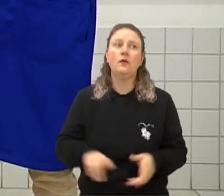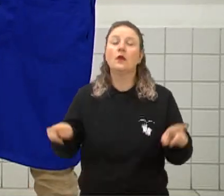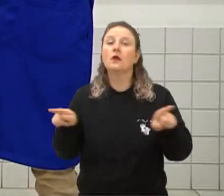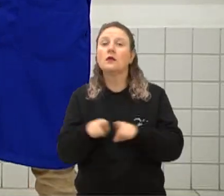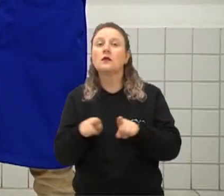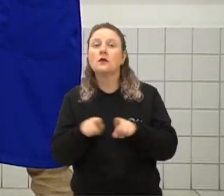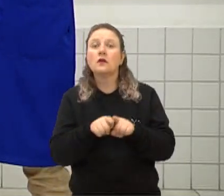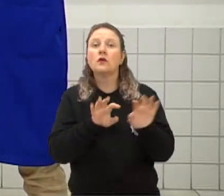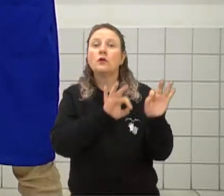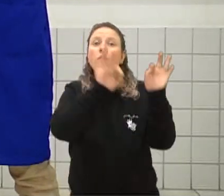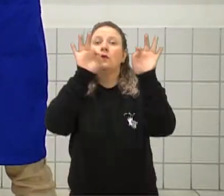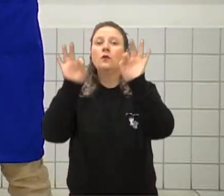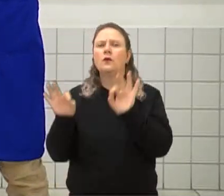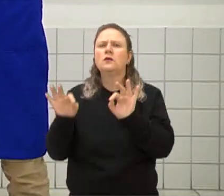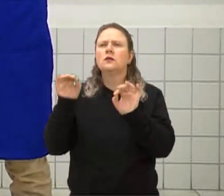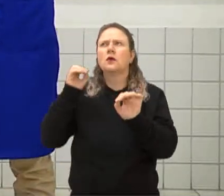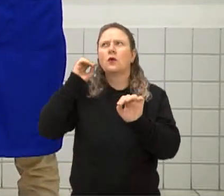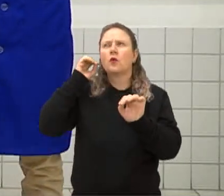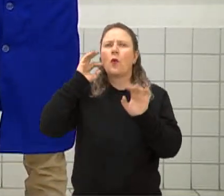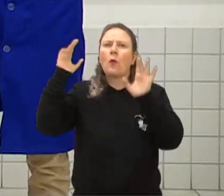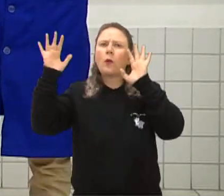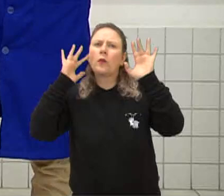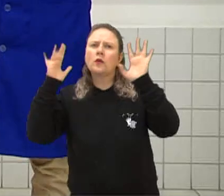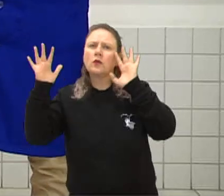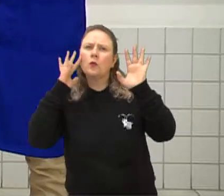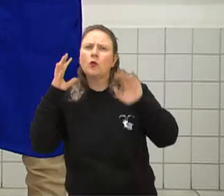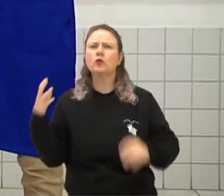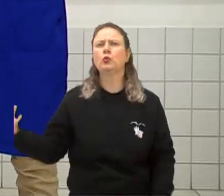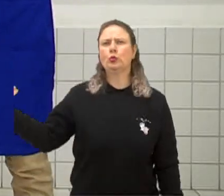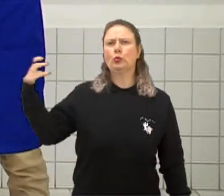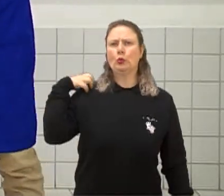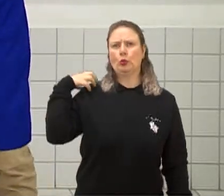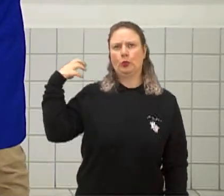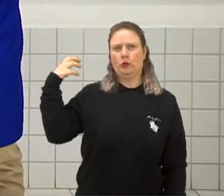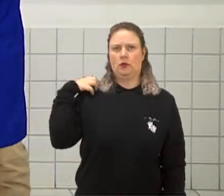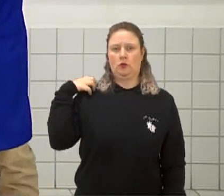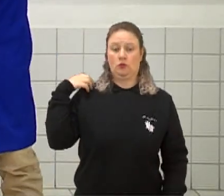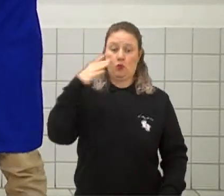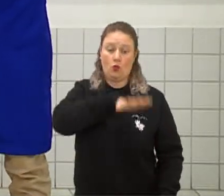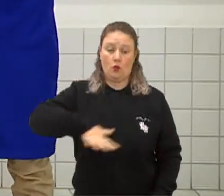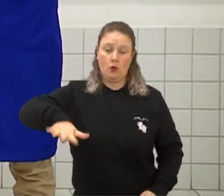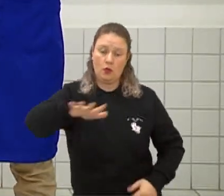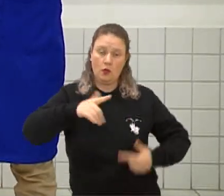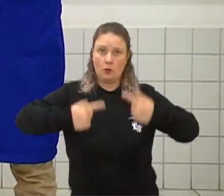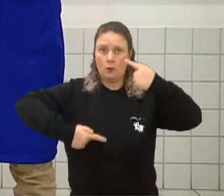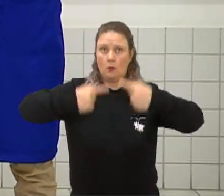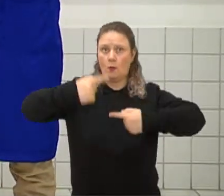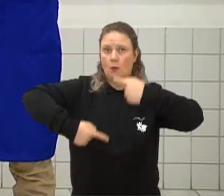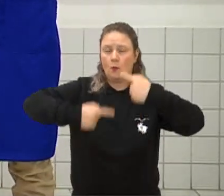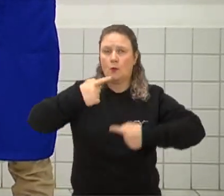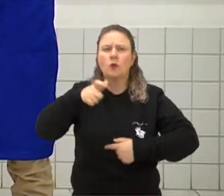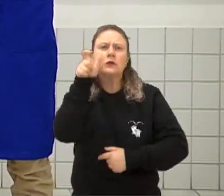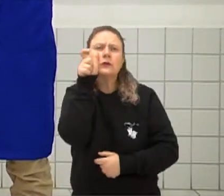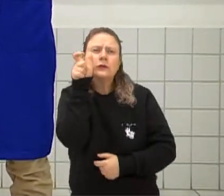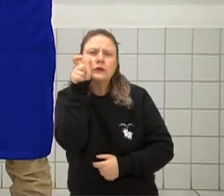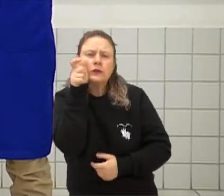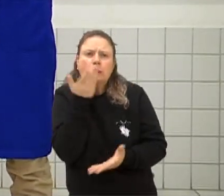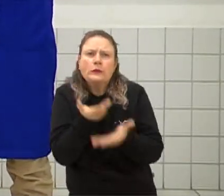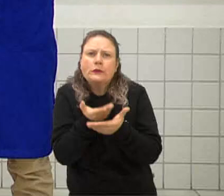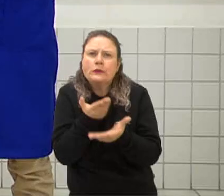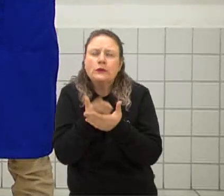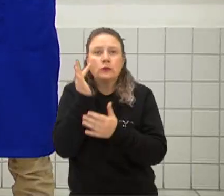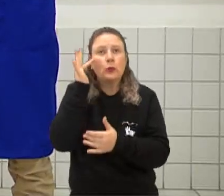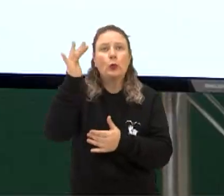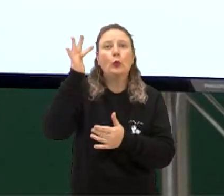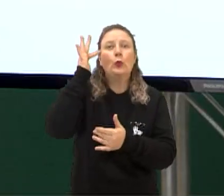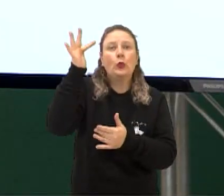professor Fábio vai comentar um pouquinho sobre o pensamento político de Platão. Muito bem, muito bem. Todos vocês já ouviram falar aí na escola, nas aulas de filosofia, sobre dois